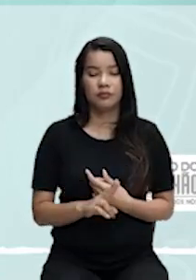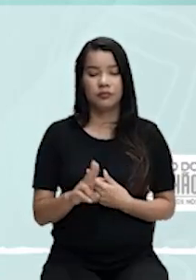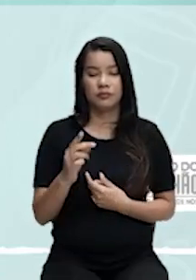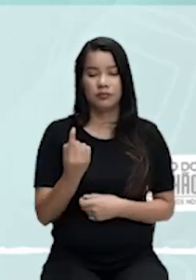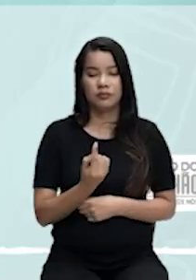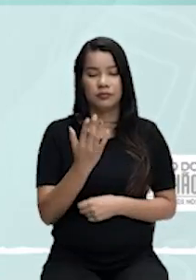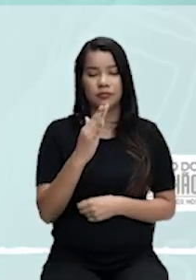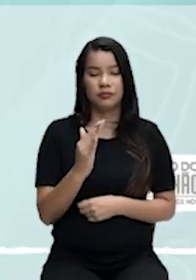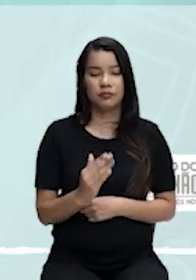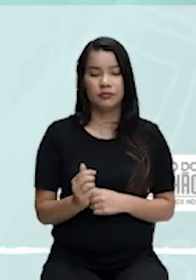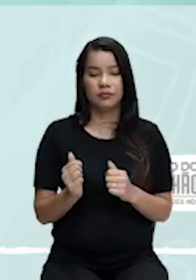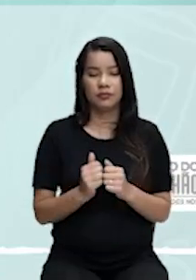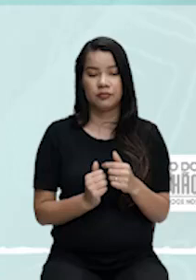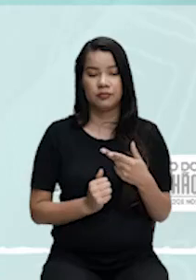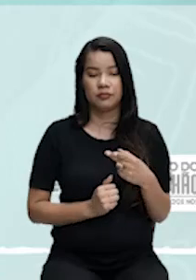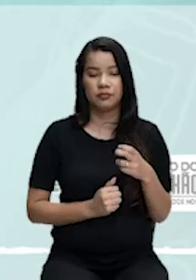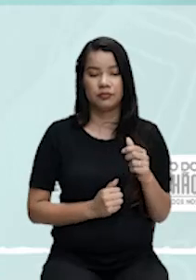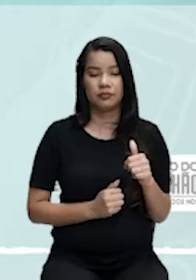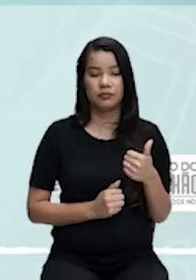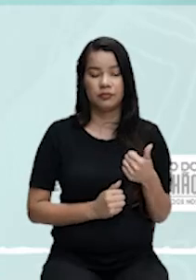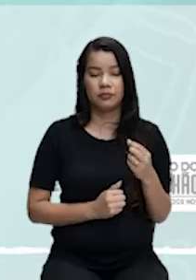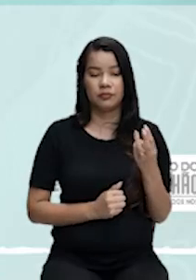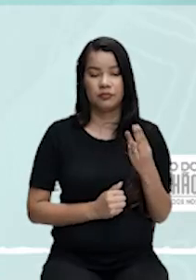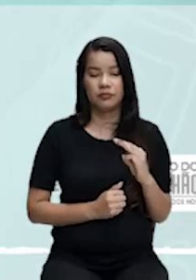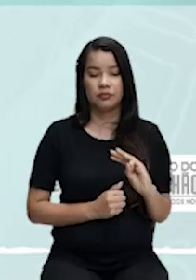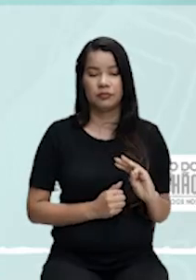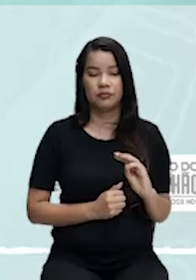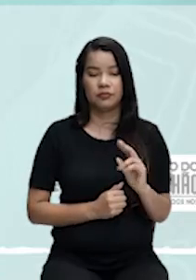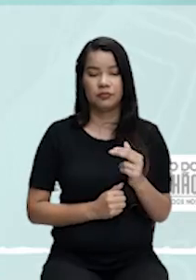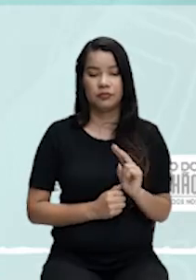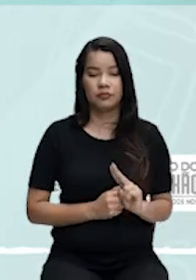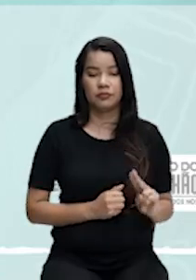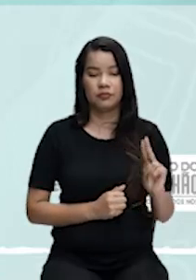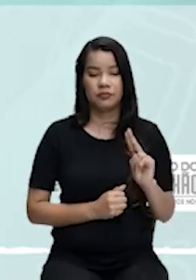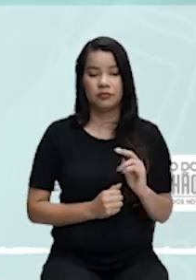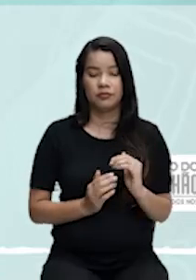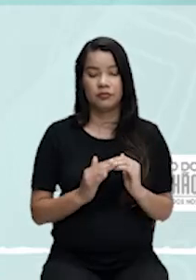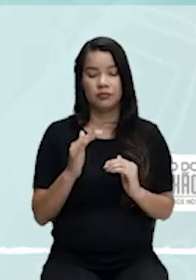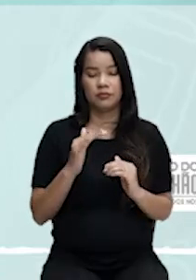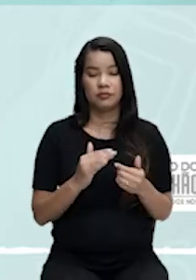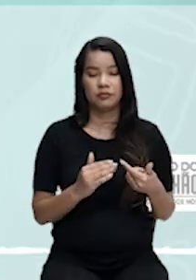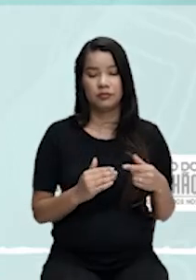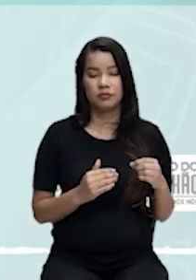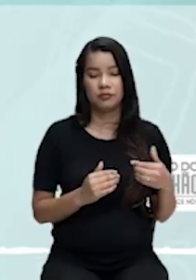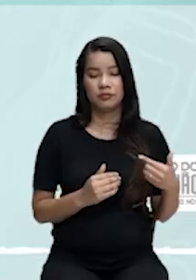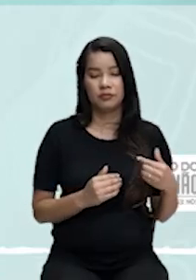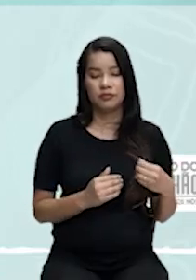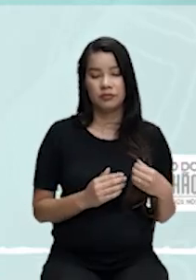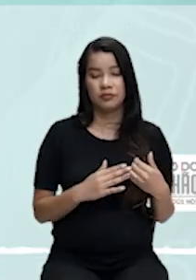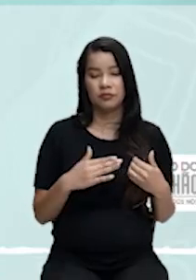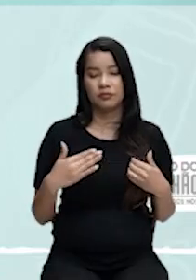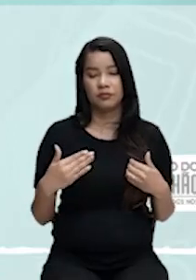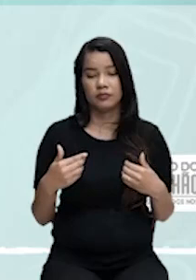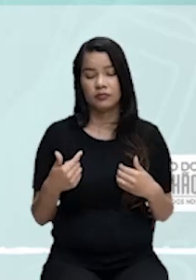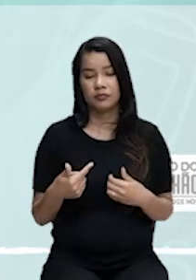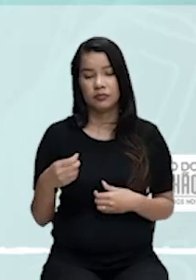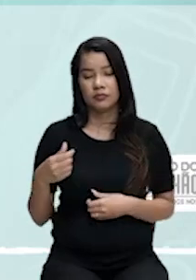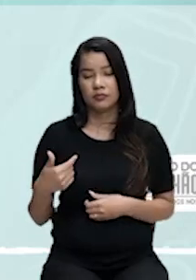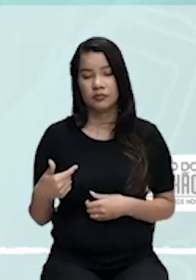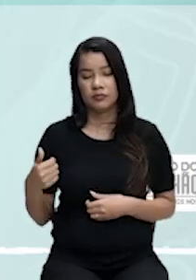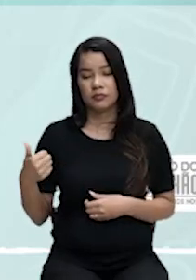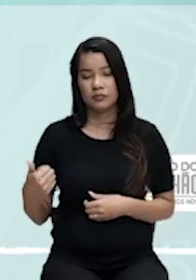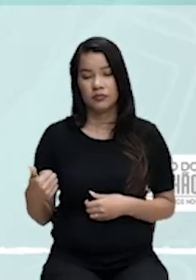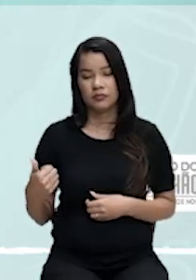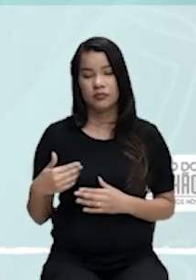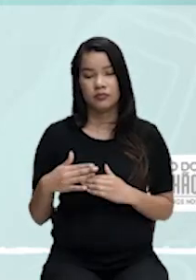51 milhões de usuários ativos. O crescimento entre 2020 e 2021, aliás, foi bem significativo, pouco mais de